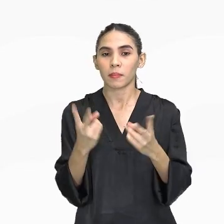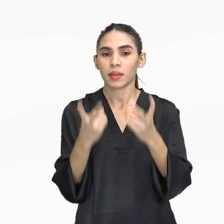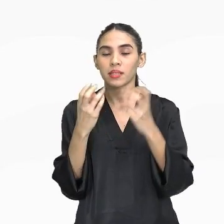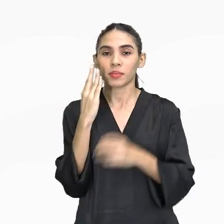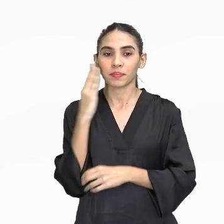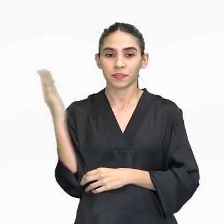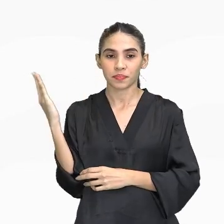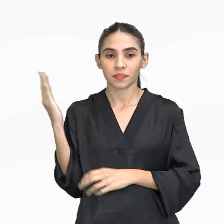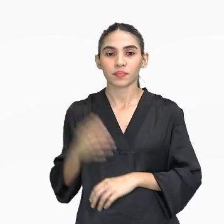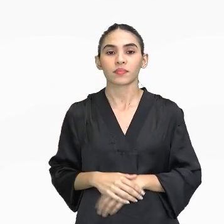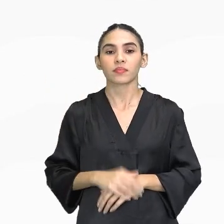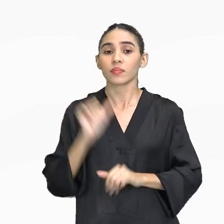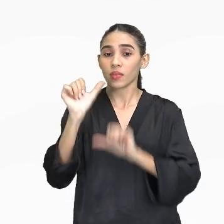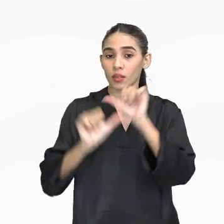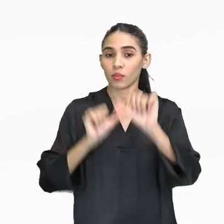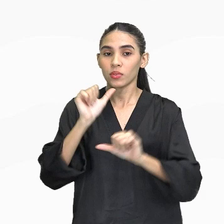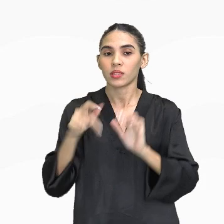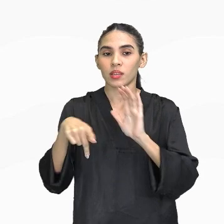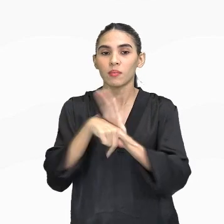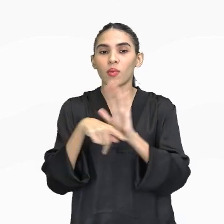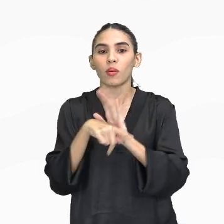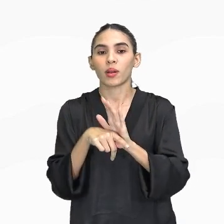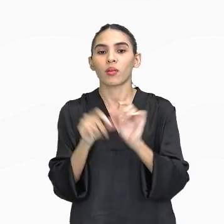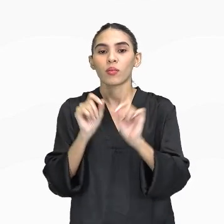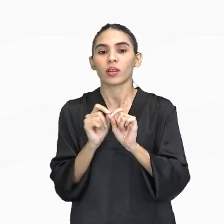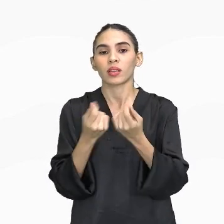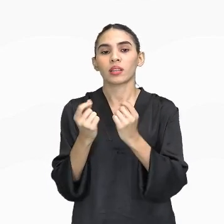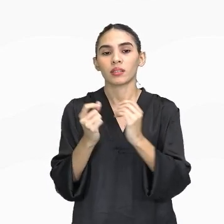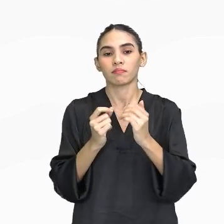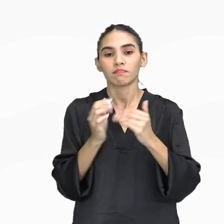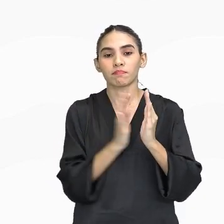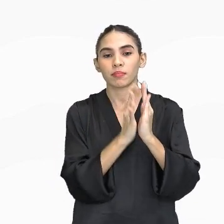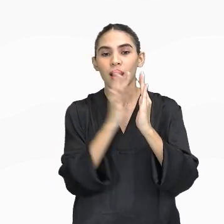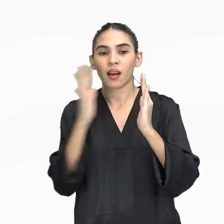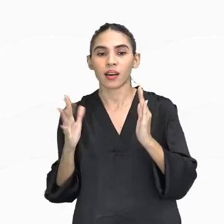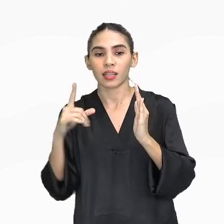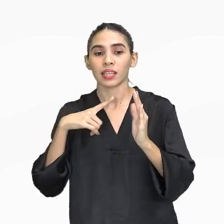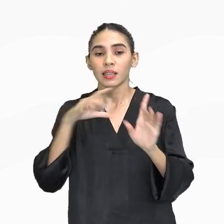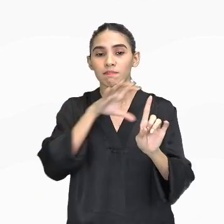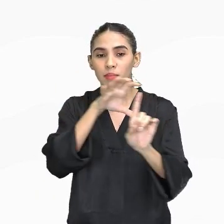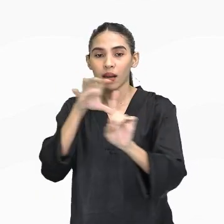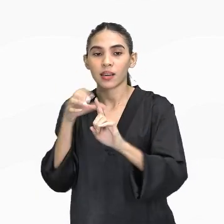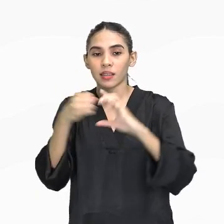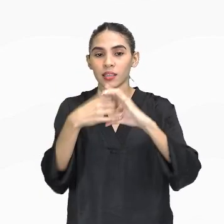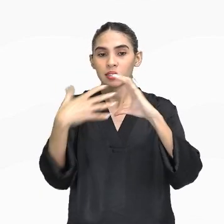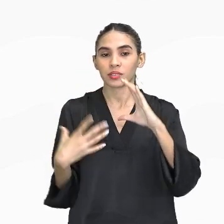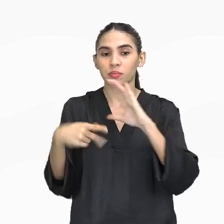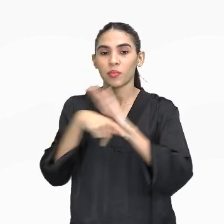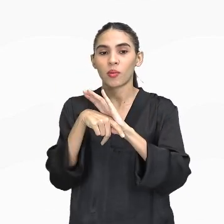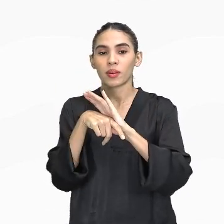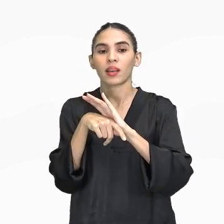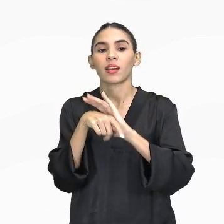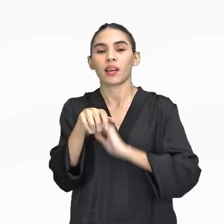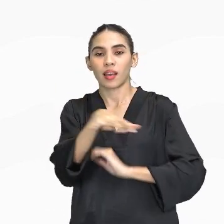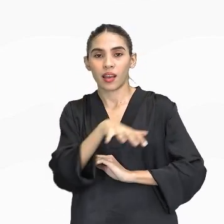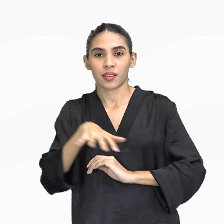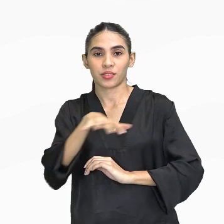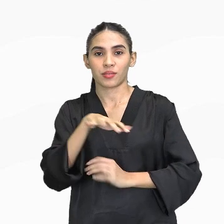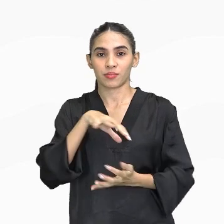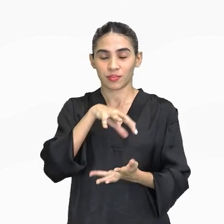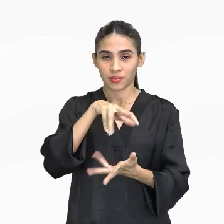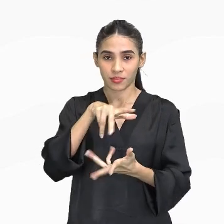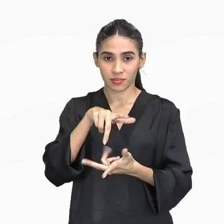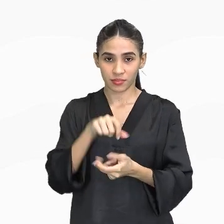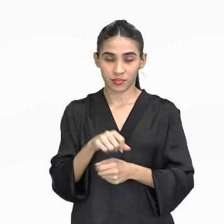conosco. Mudanças climáticas são alterações de longo prazo que afetam os padrões climáticos característicos de